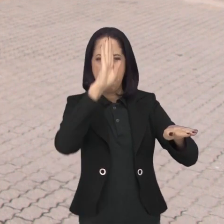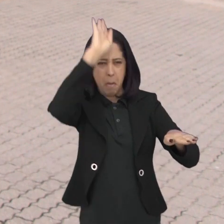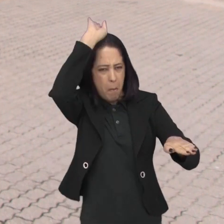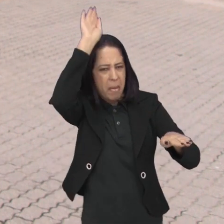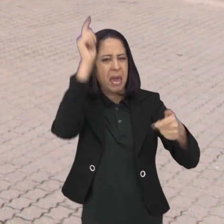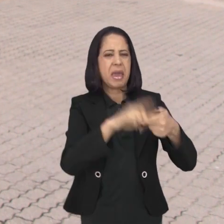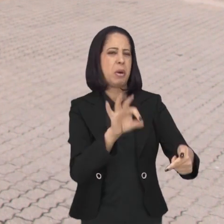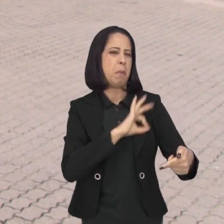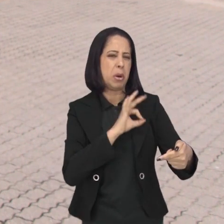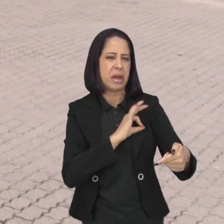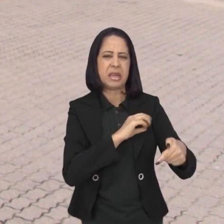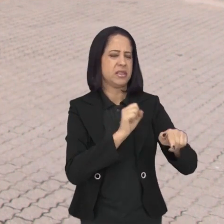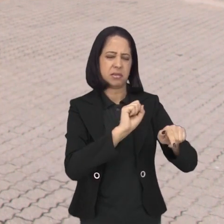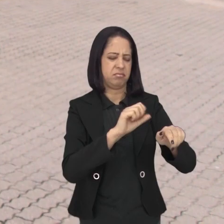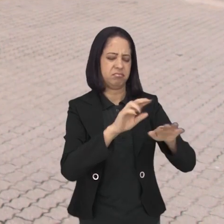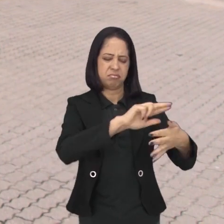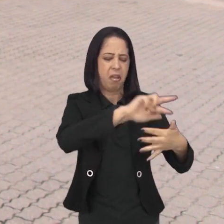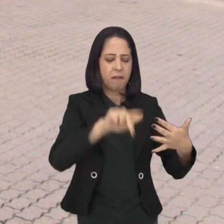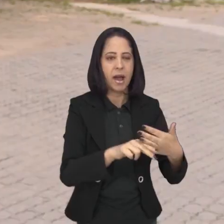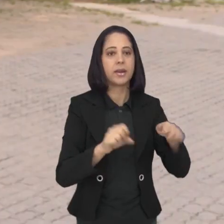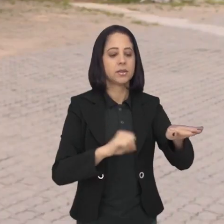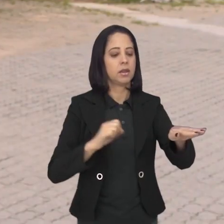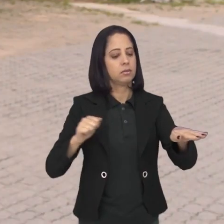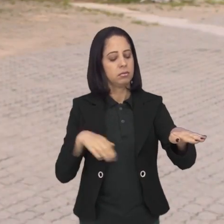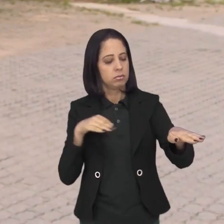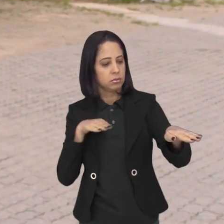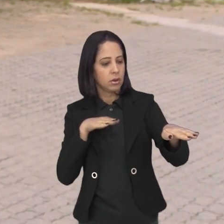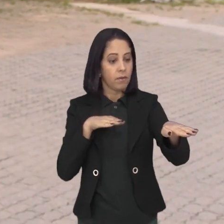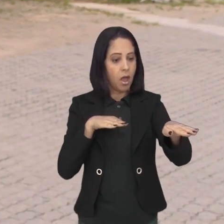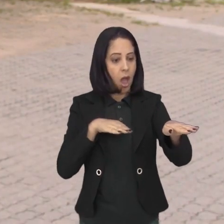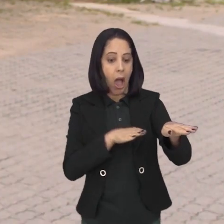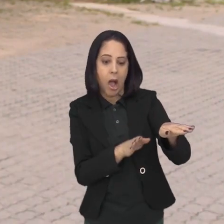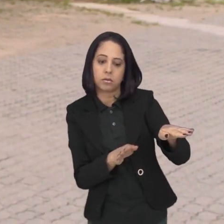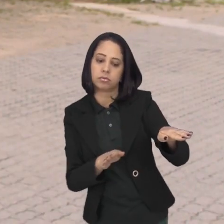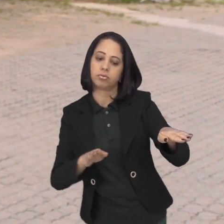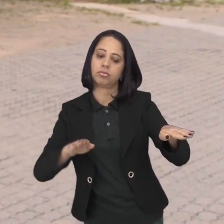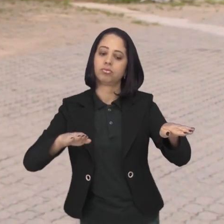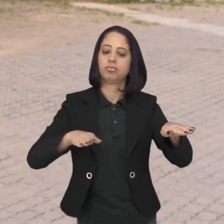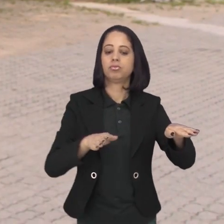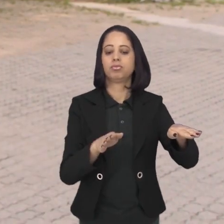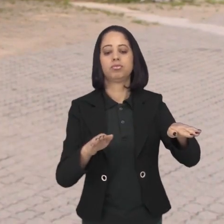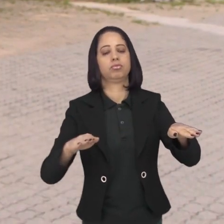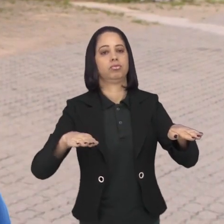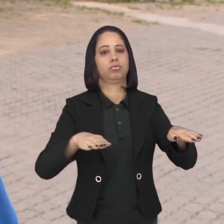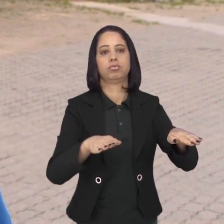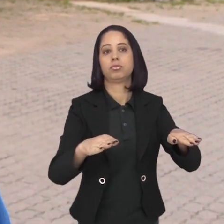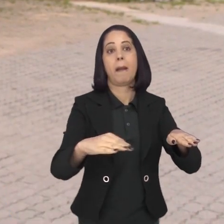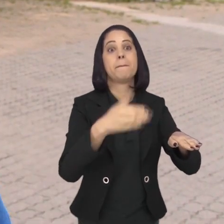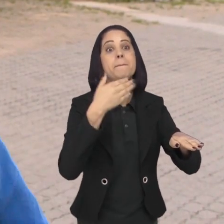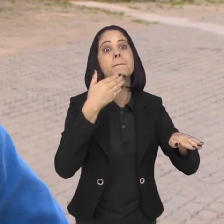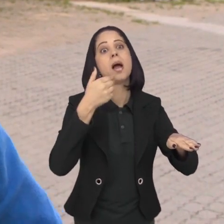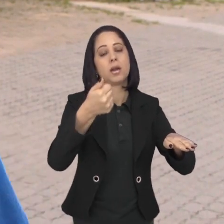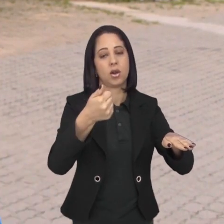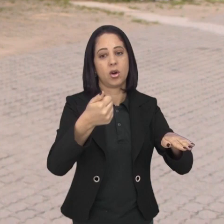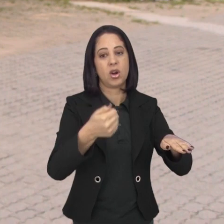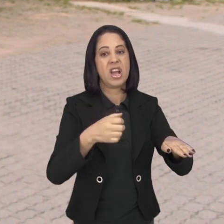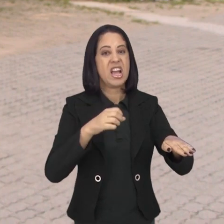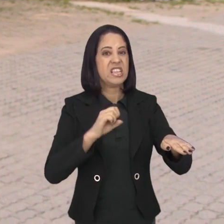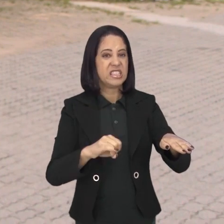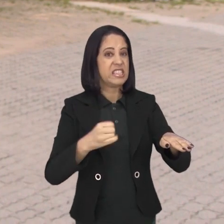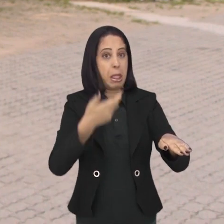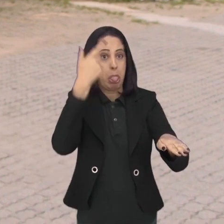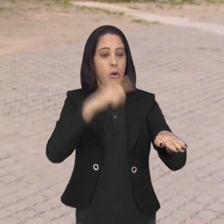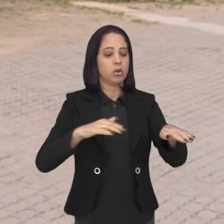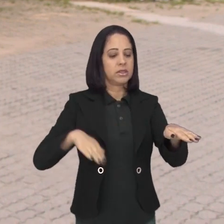própria CCR, do Corpo de Bombeiros, da Polícia Rodoviária Federal, se ele tiver a possibilidade de mudar de faixa, que ele mude de faixa, que ele vá para a faixa 1 ou mude para outra faixa de